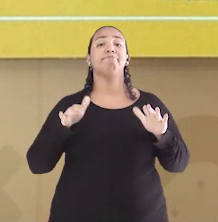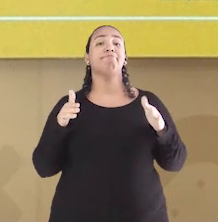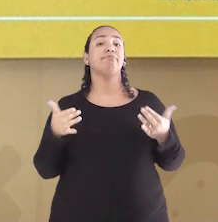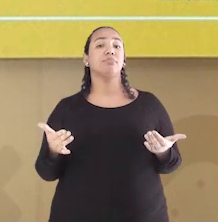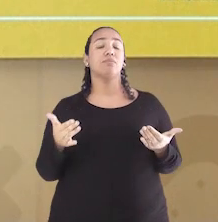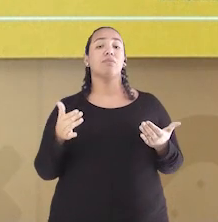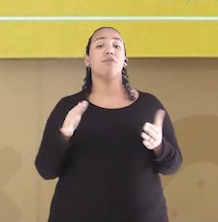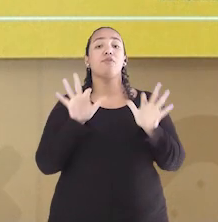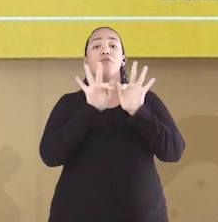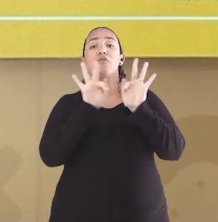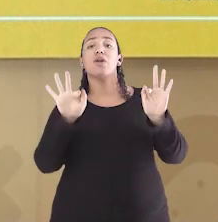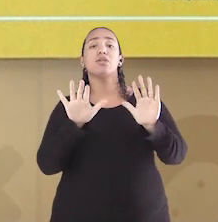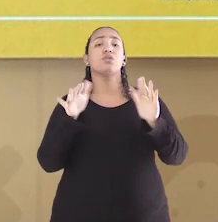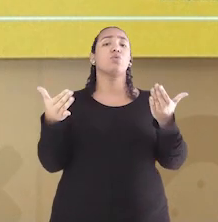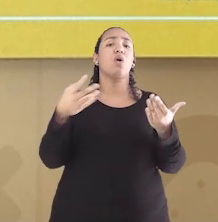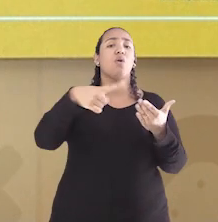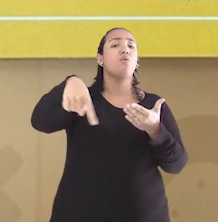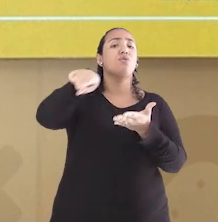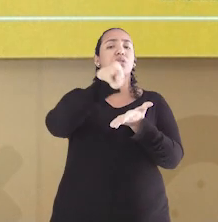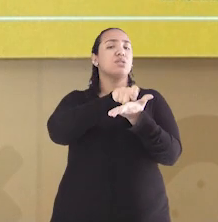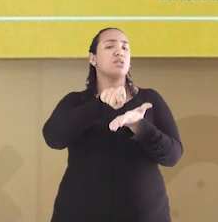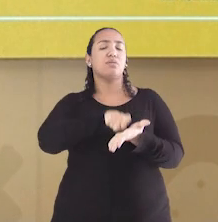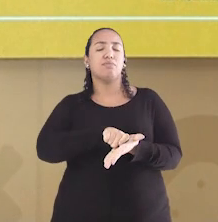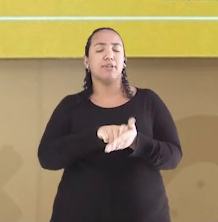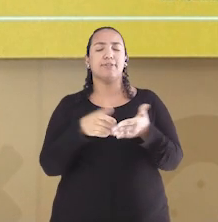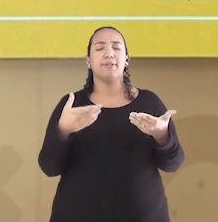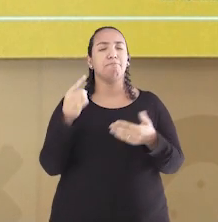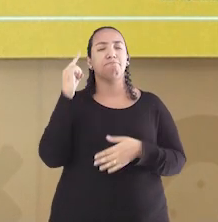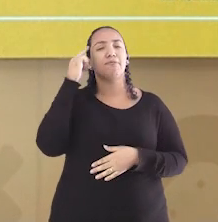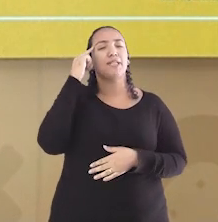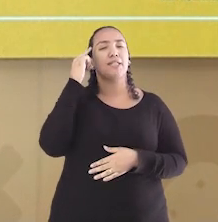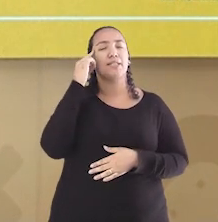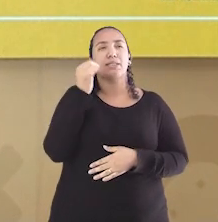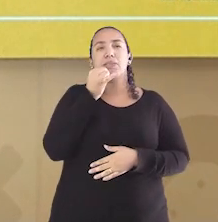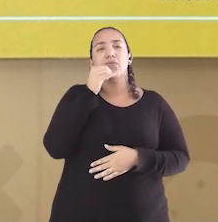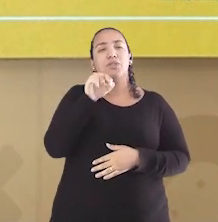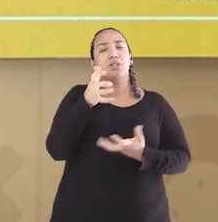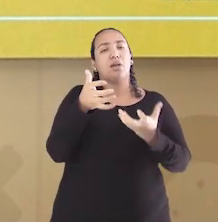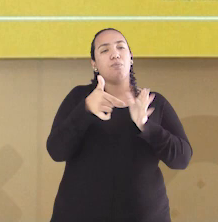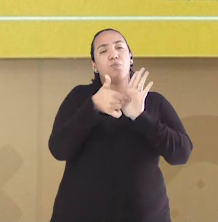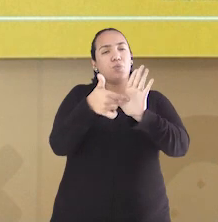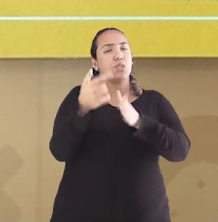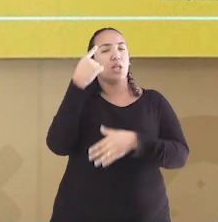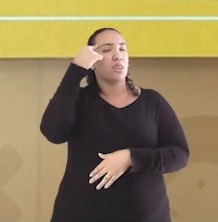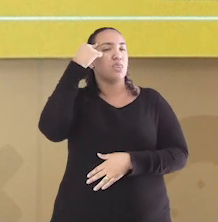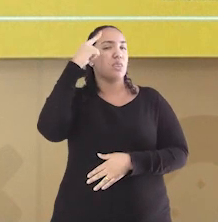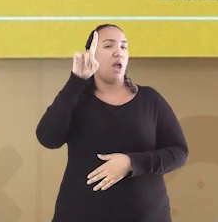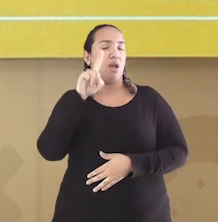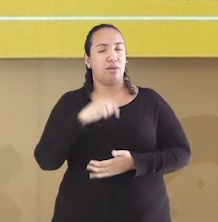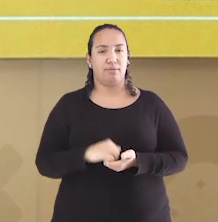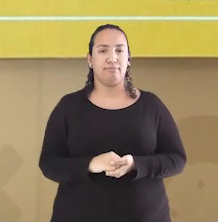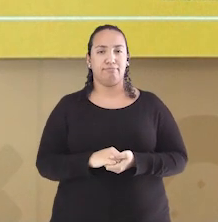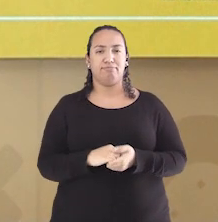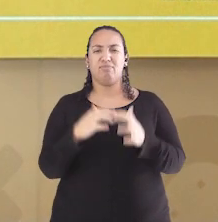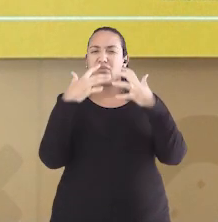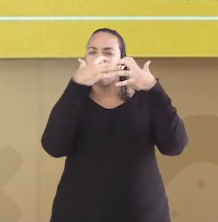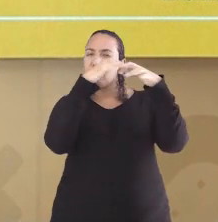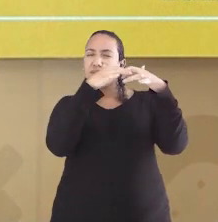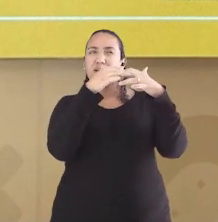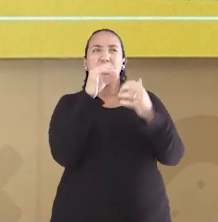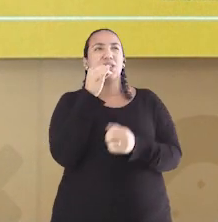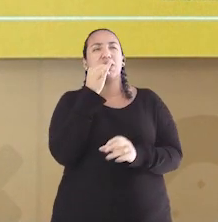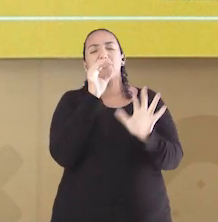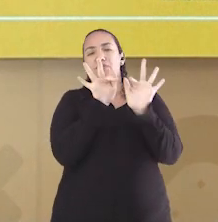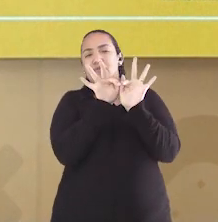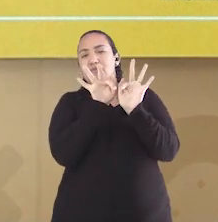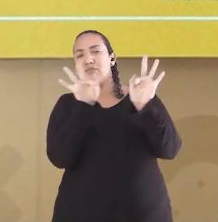Qual frase vocês dariam? Pensem que vocês querem promover uma ideia em cima dessa imagem. Pensem em uma